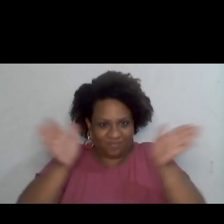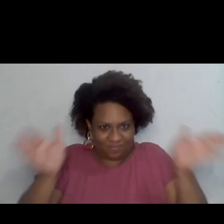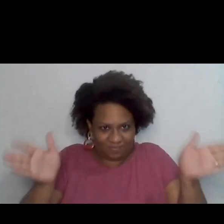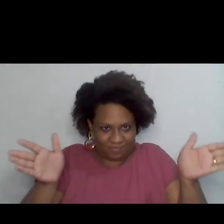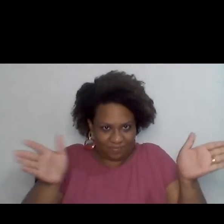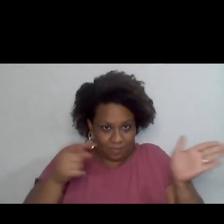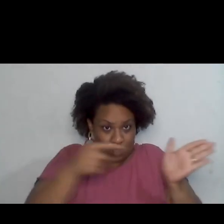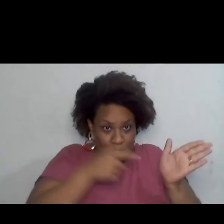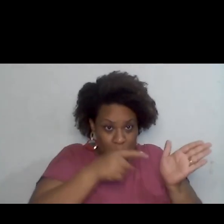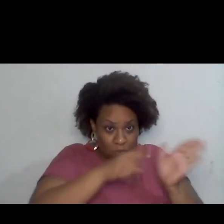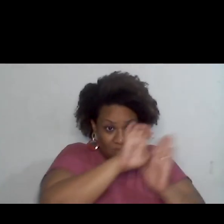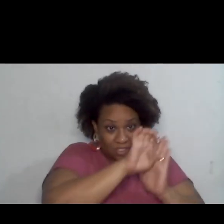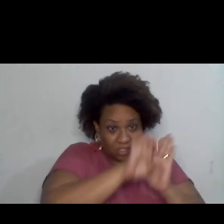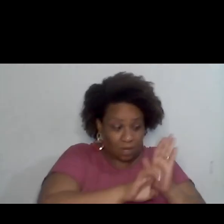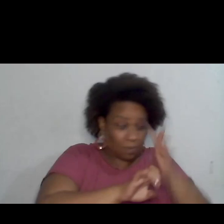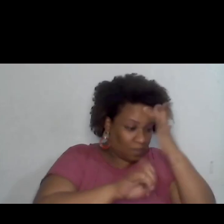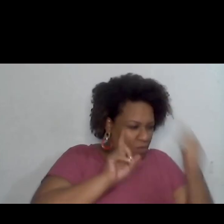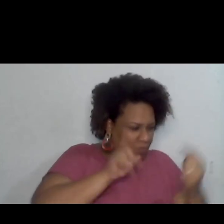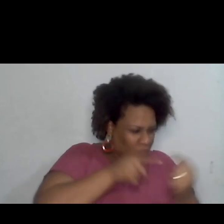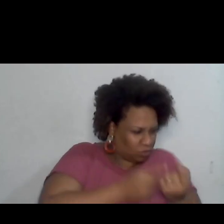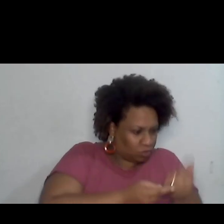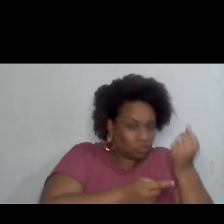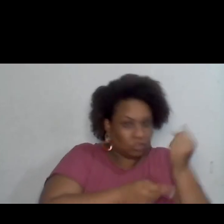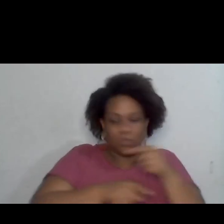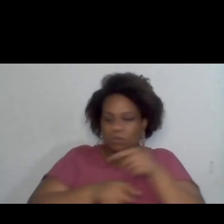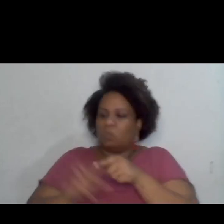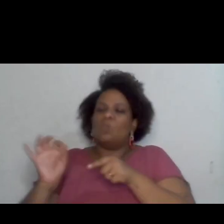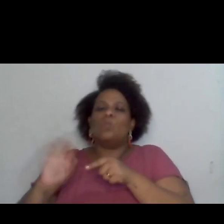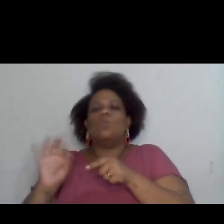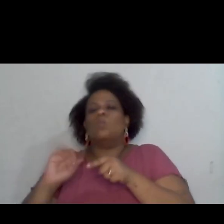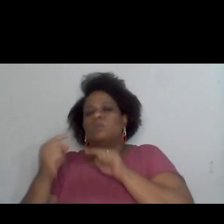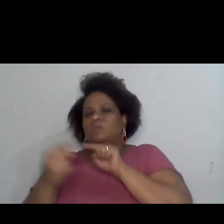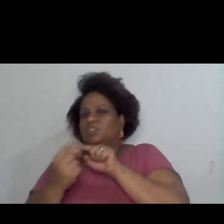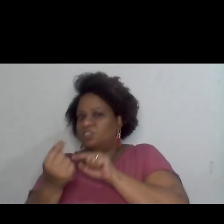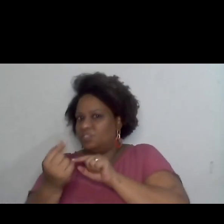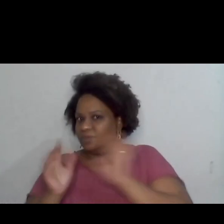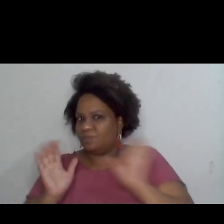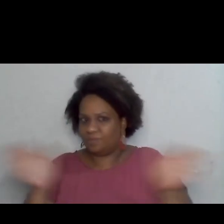para pessoas com fins lucrativos e outros para sem fins lucrativos.